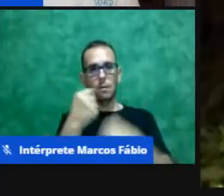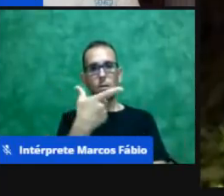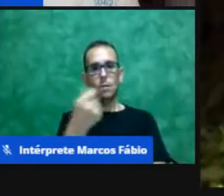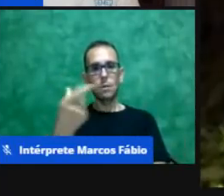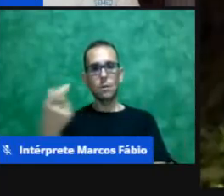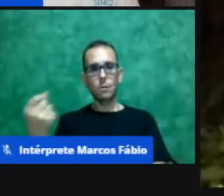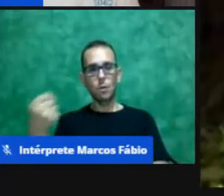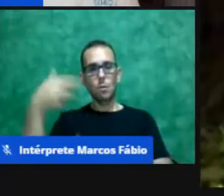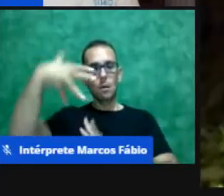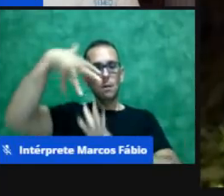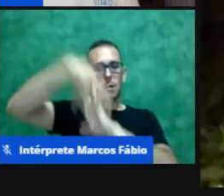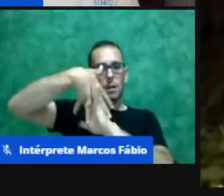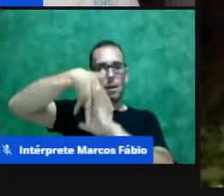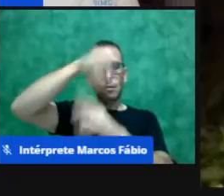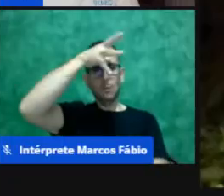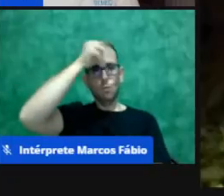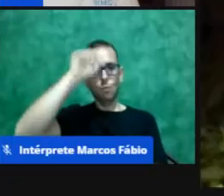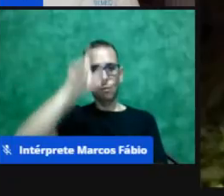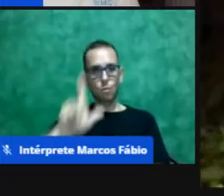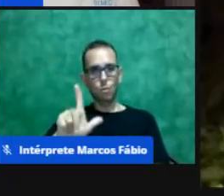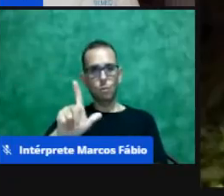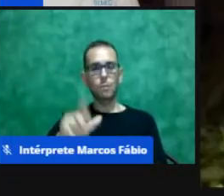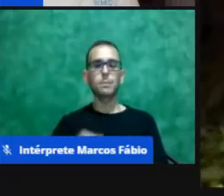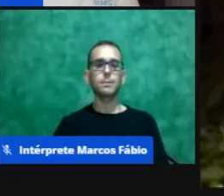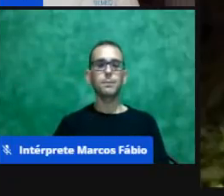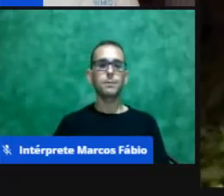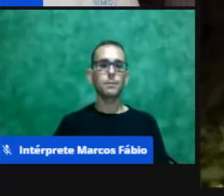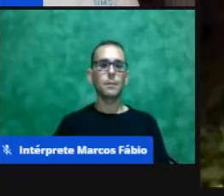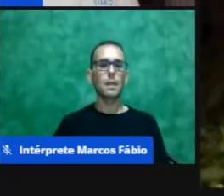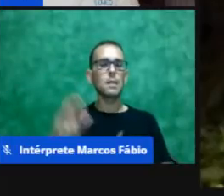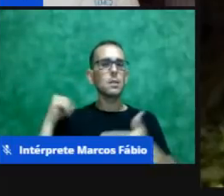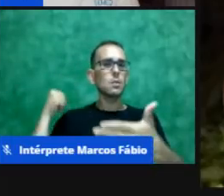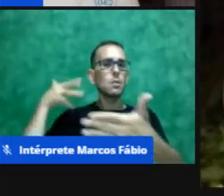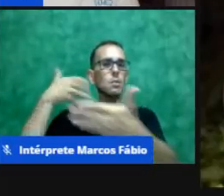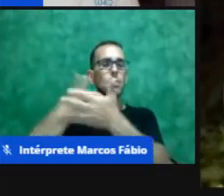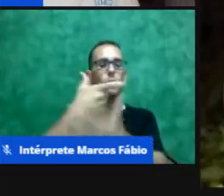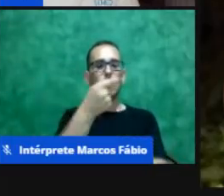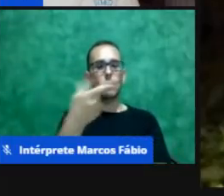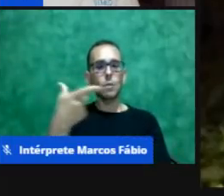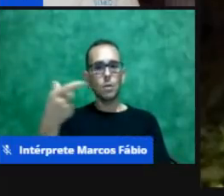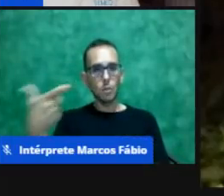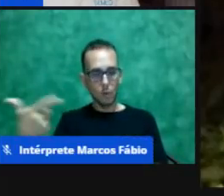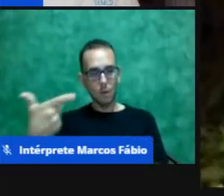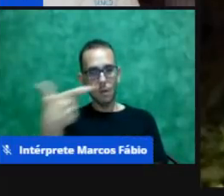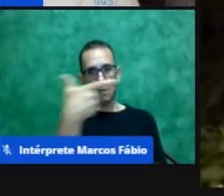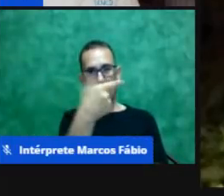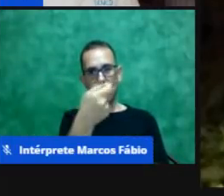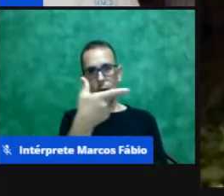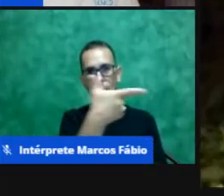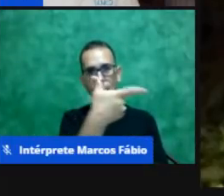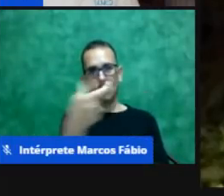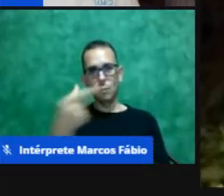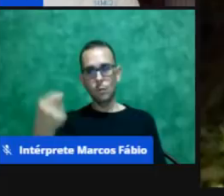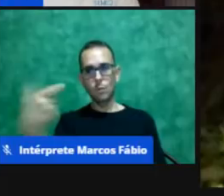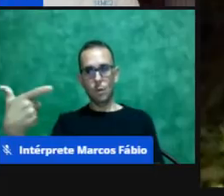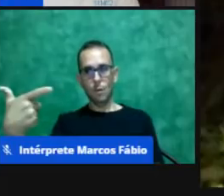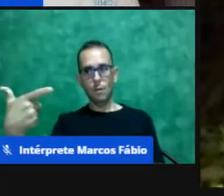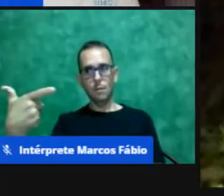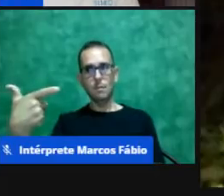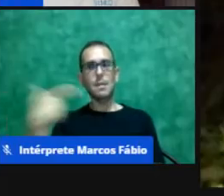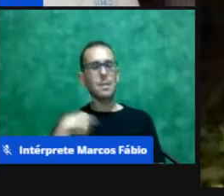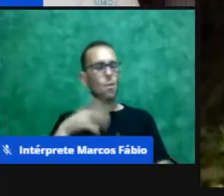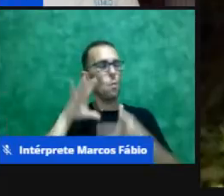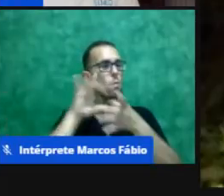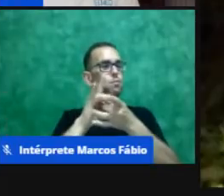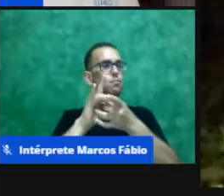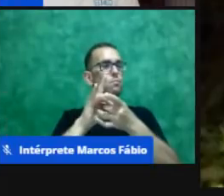pela Universidade Federal de Mato Grosso do Sul e de 2002 até agora estou como concursado na Rede Municipal de